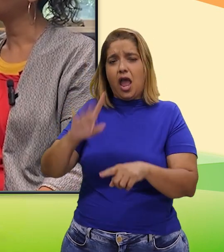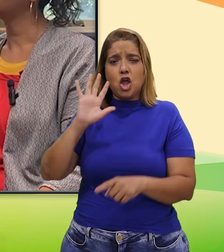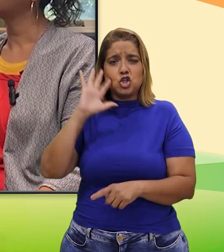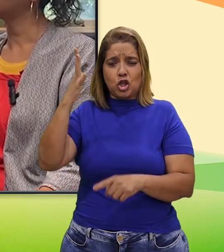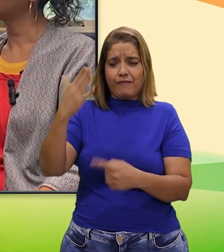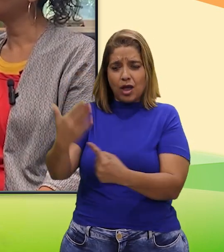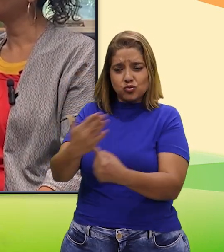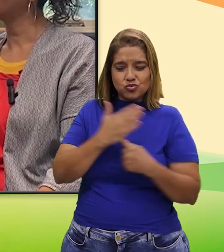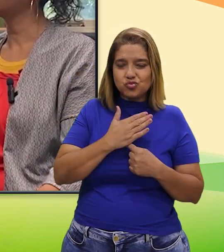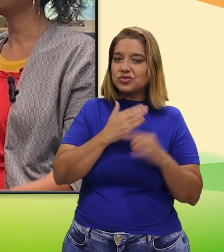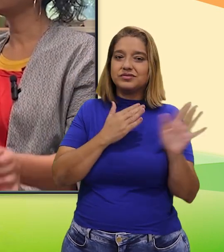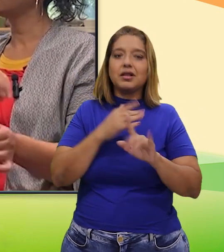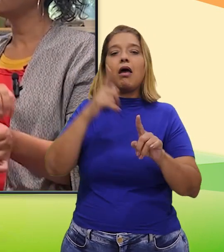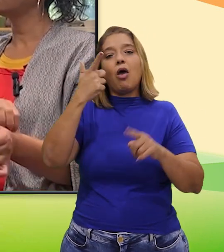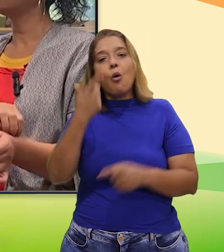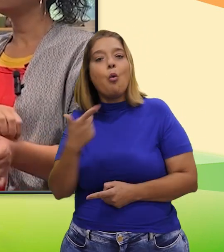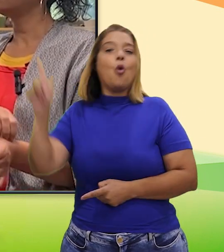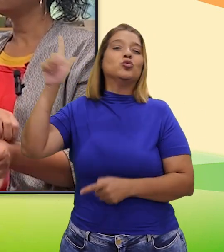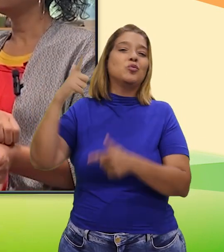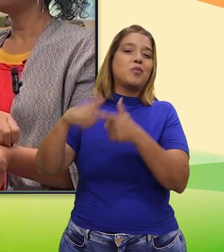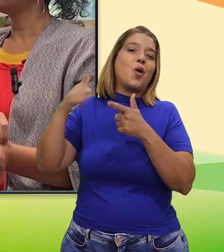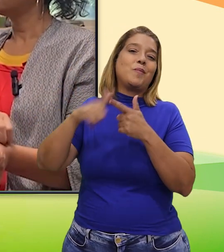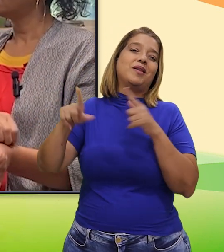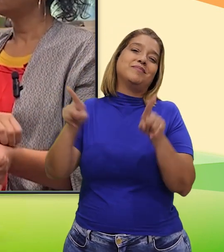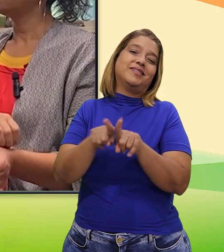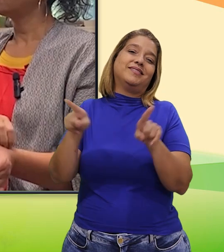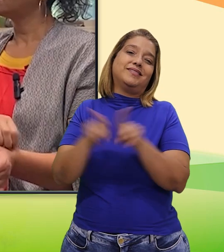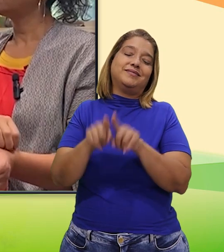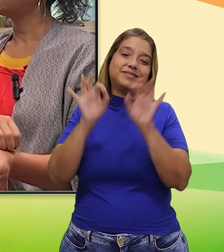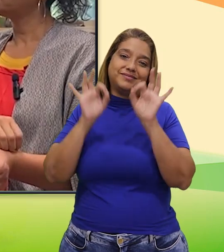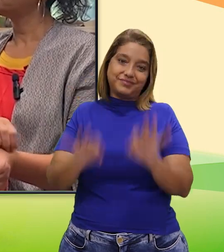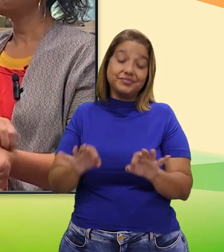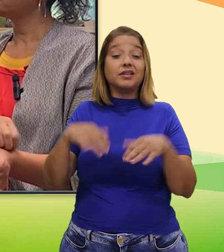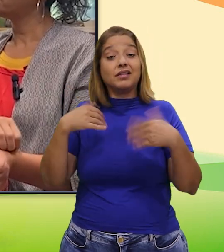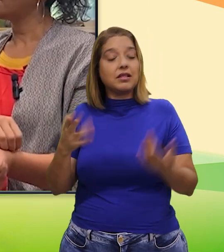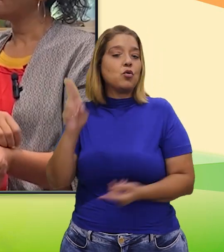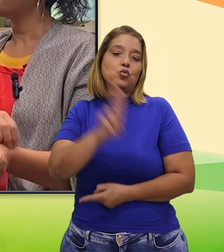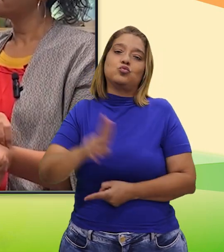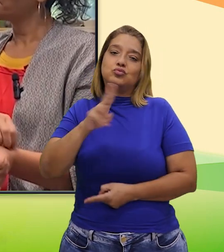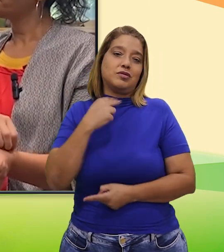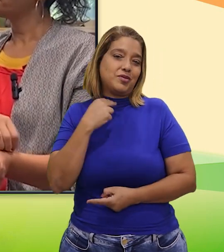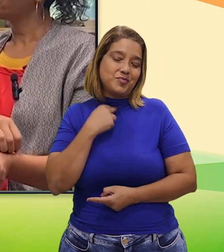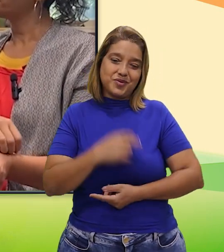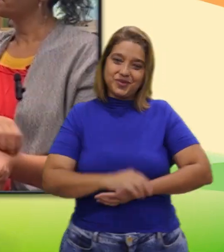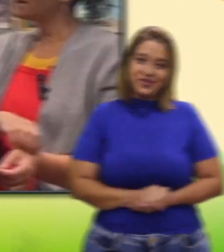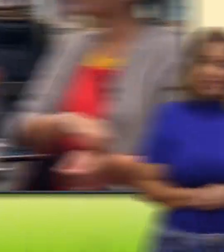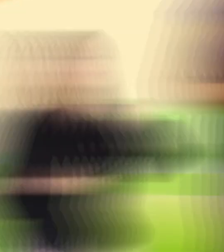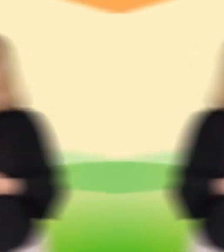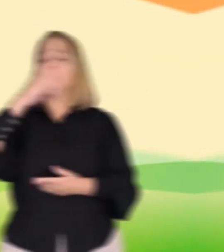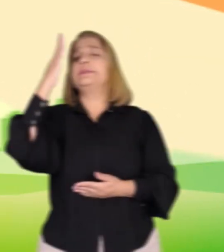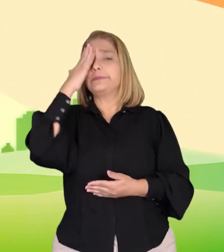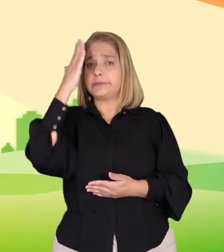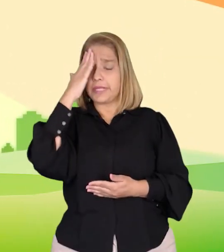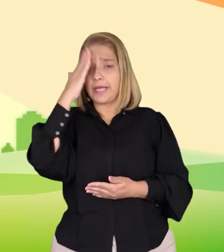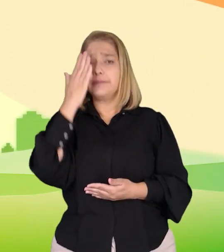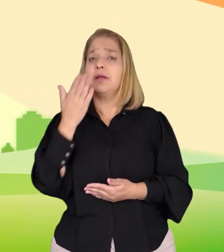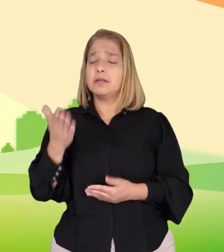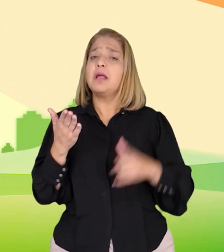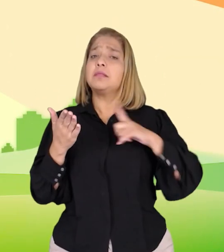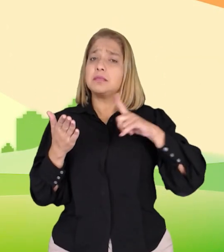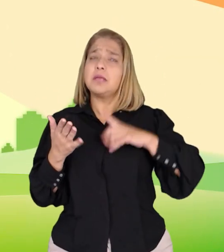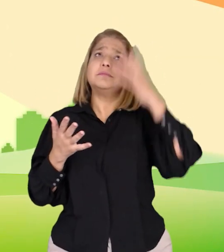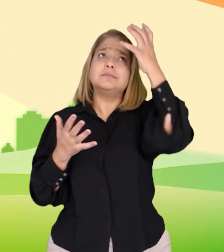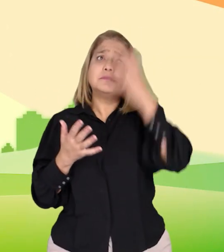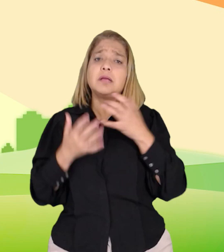o problema, porque o que parece ser uma solução, na verdade está criando um outro problema. Então é não usar. É inegável